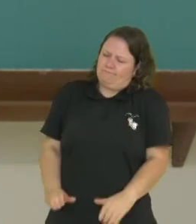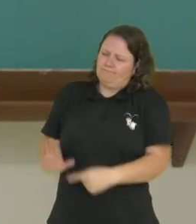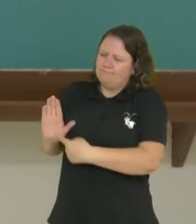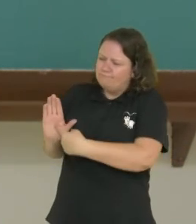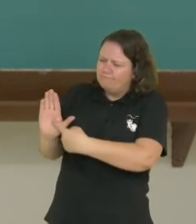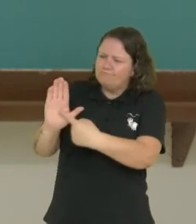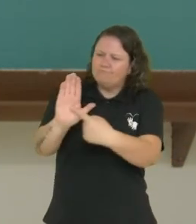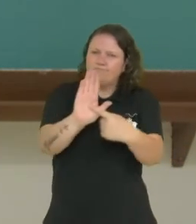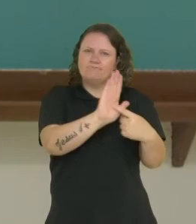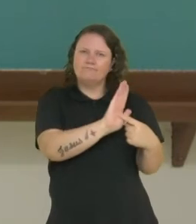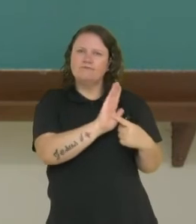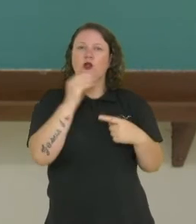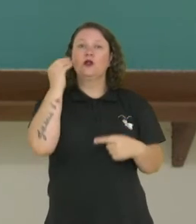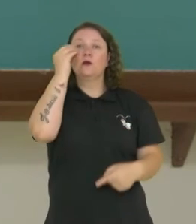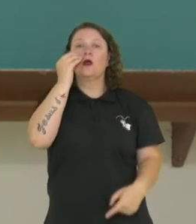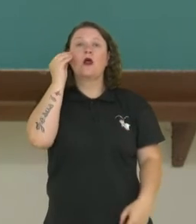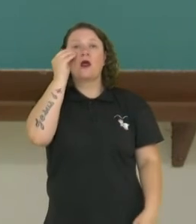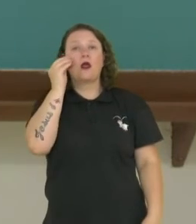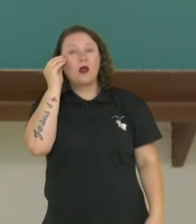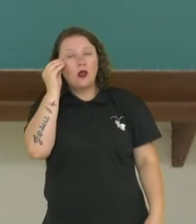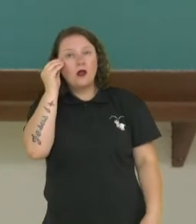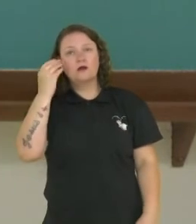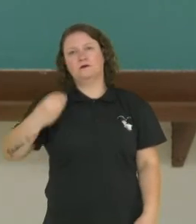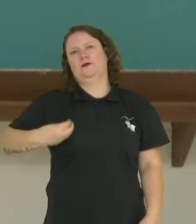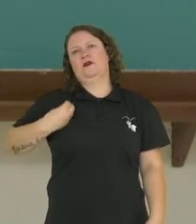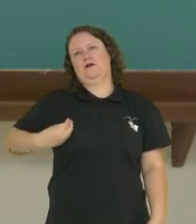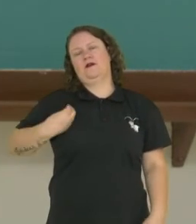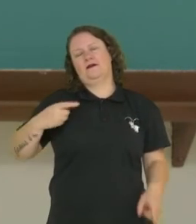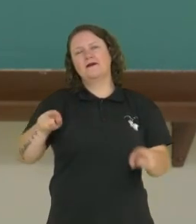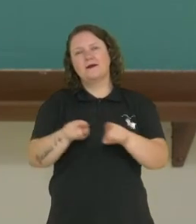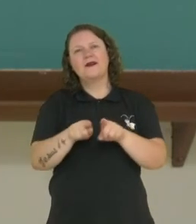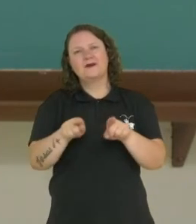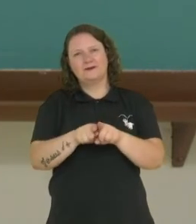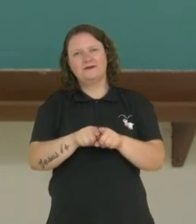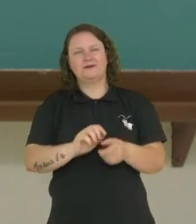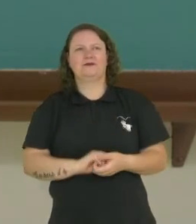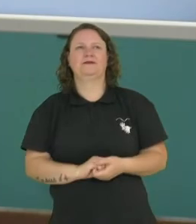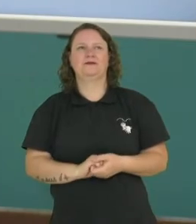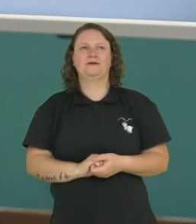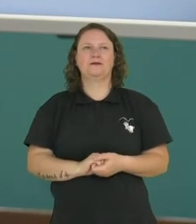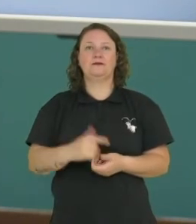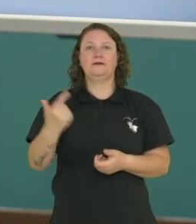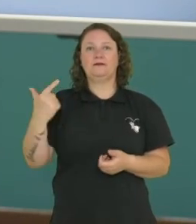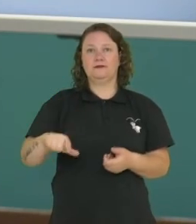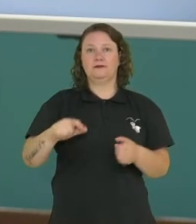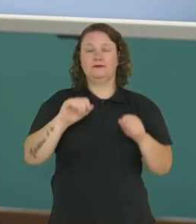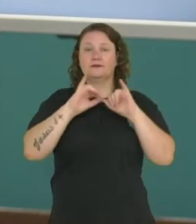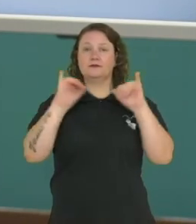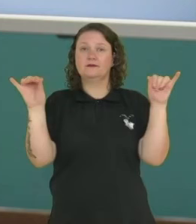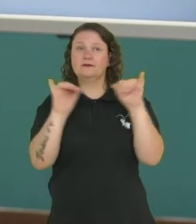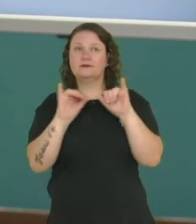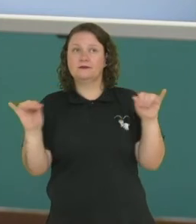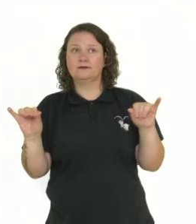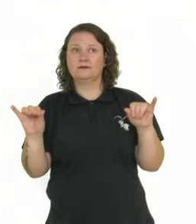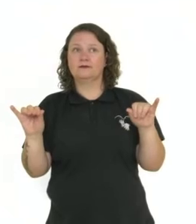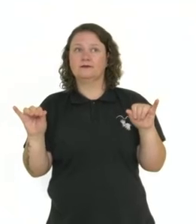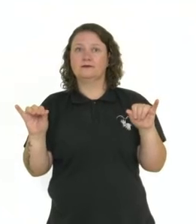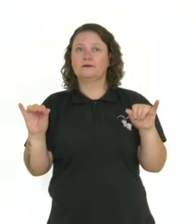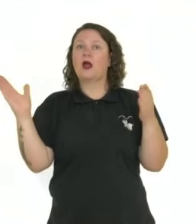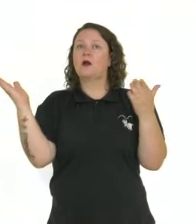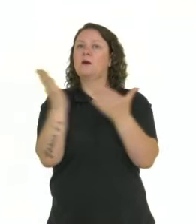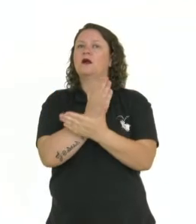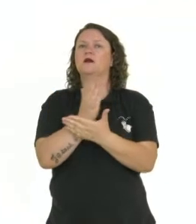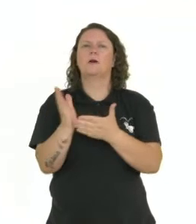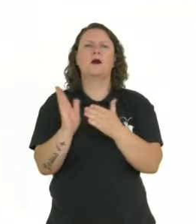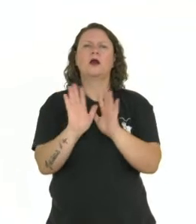ela vive, né, e ajuda as pessoas, né, e assim por diante, tá bom? Então, olha só outra manchete aqui, ó. Apartheid acabou há 29 anos. O